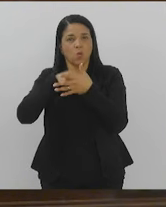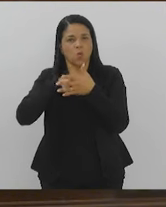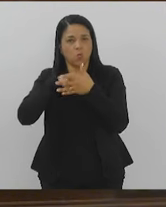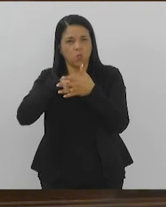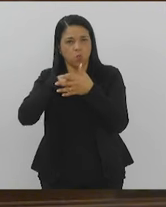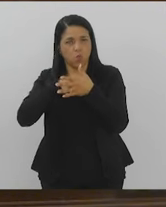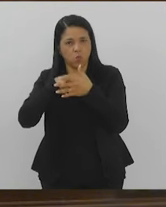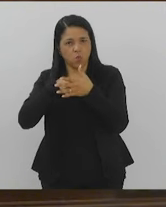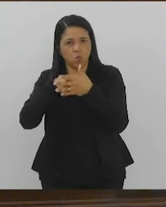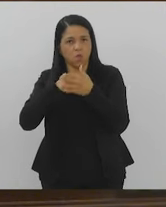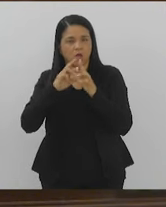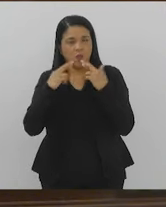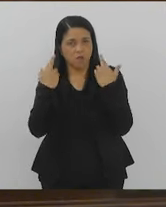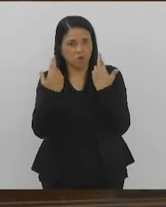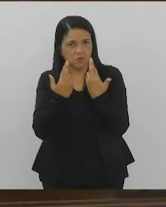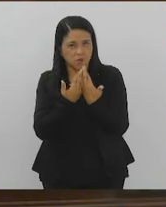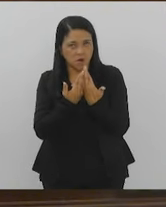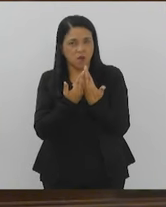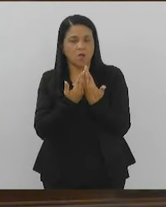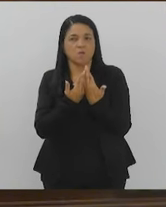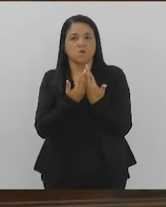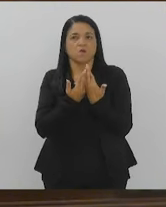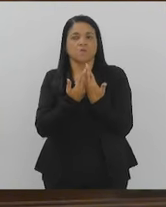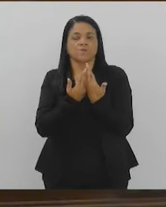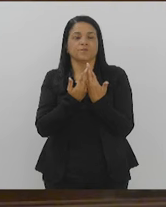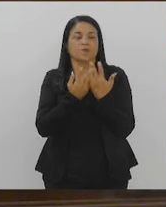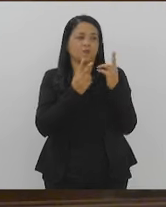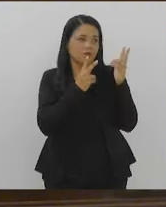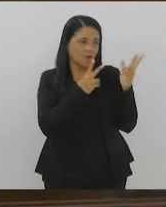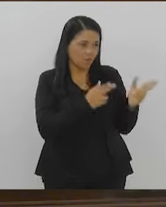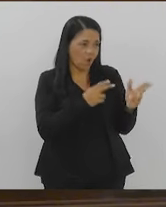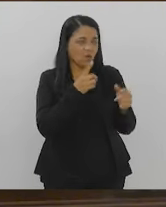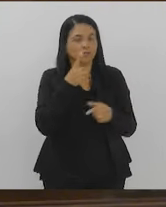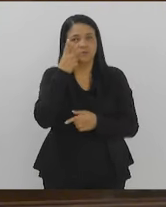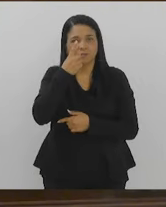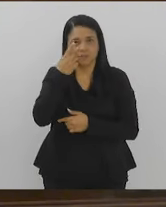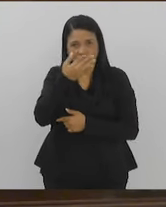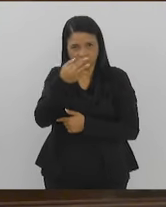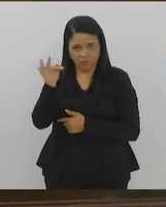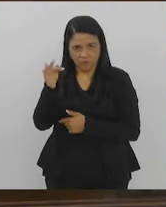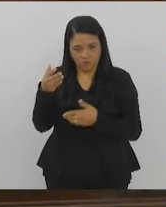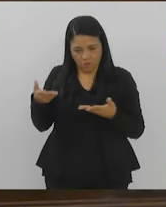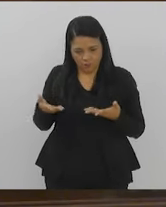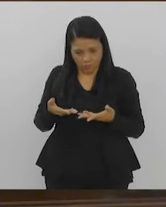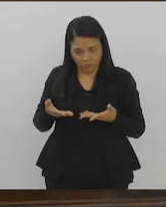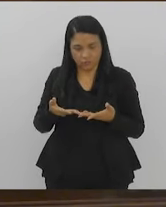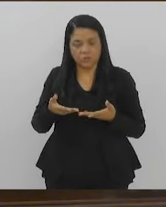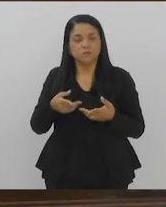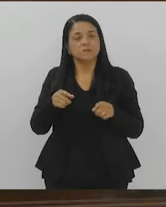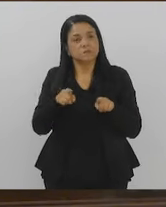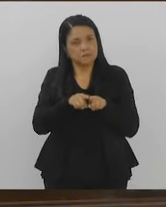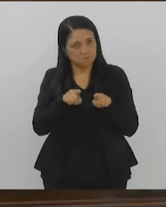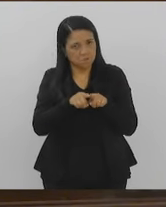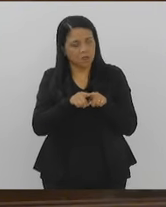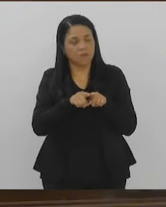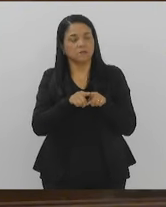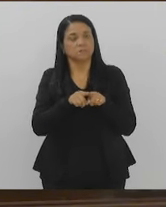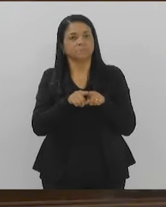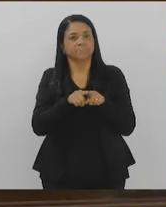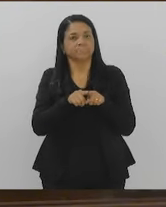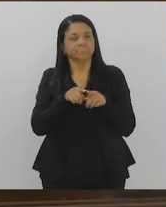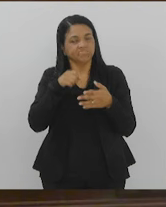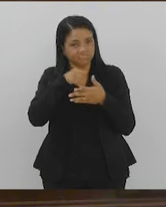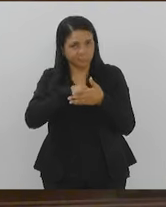a jogatina, assim como o nosso querido deputado federal está nos prestigiando hoje aqui, mas que também faz parte dessa grande